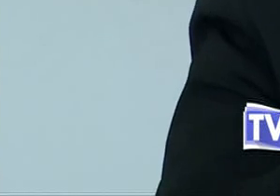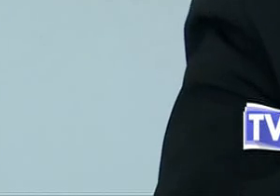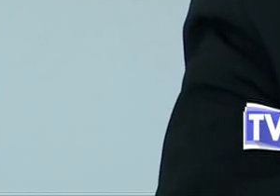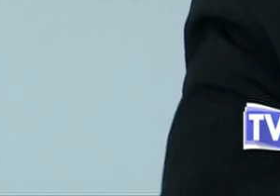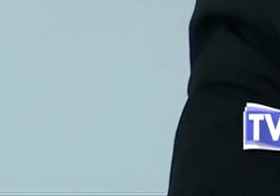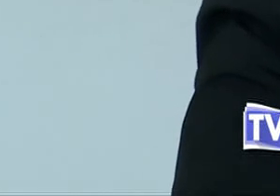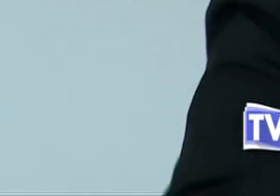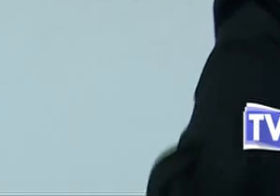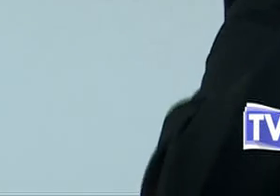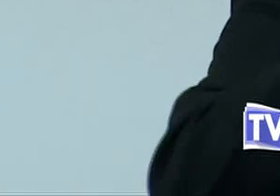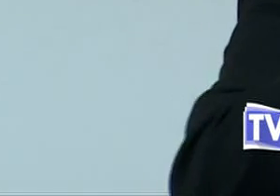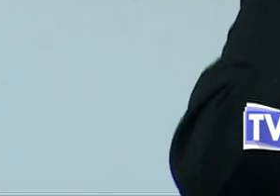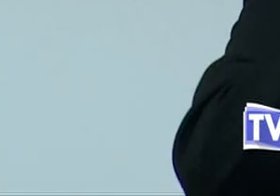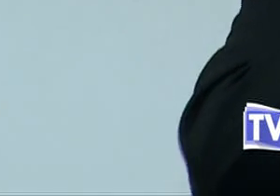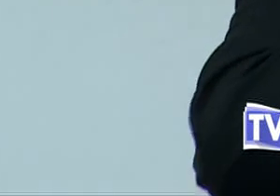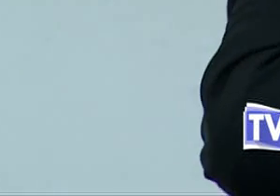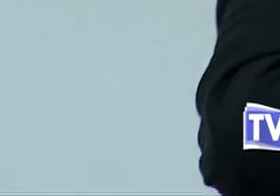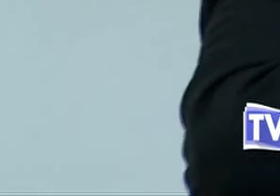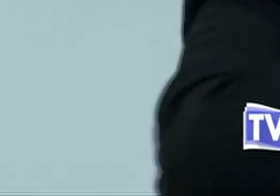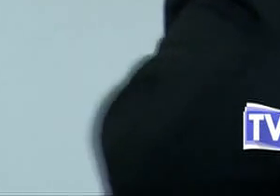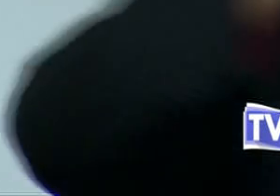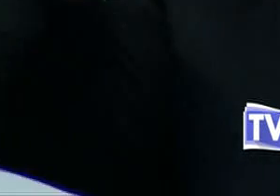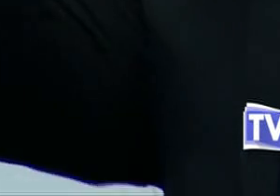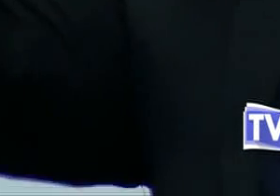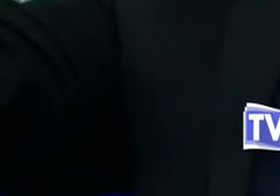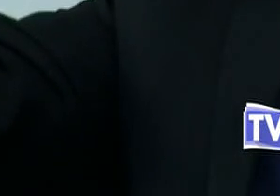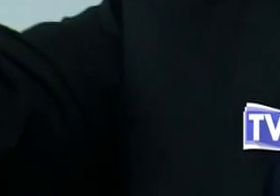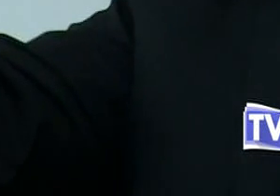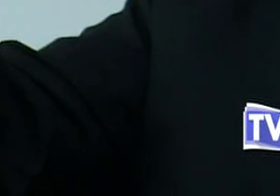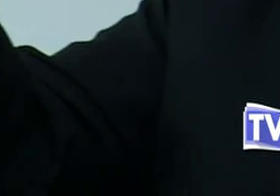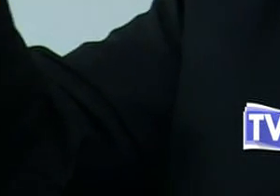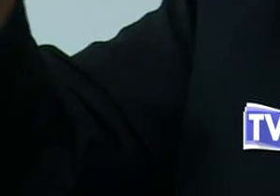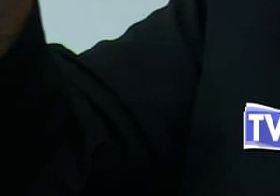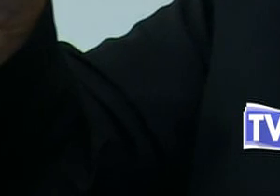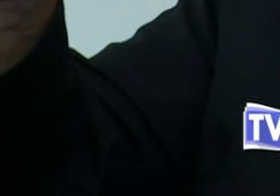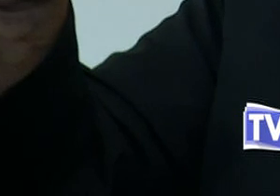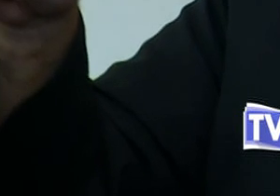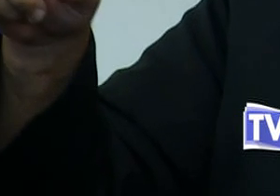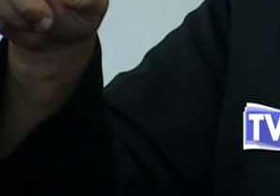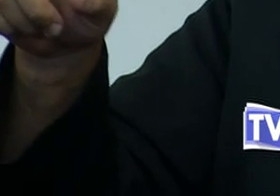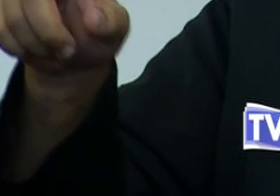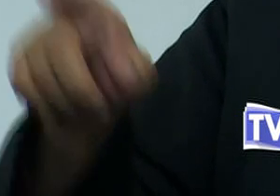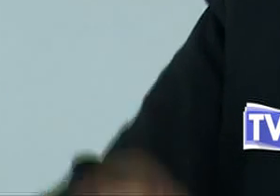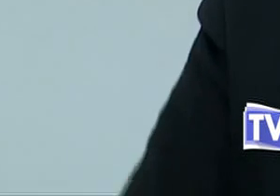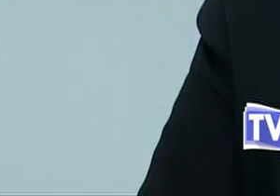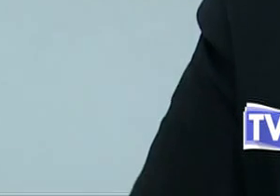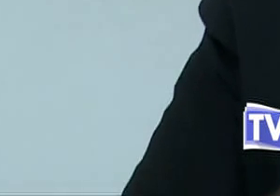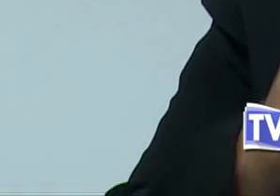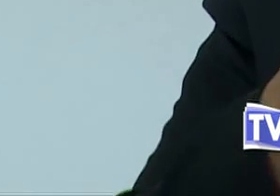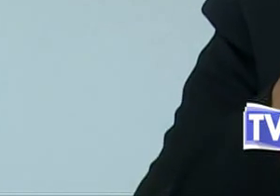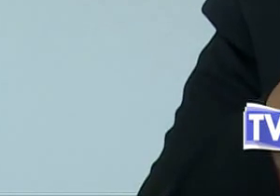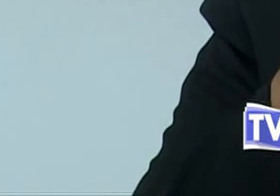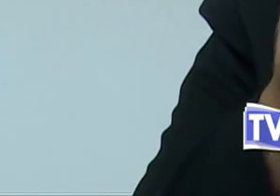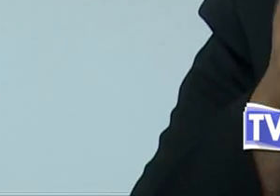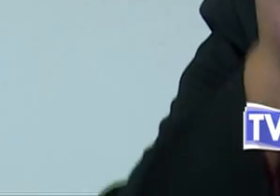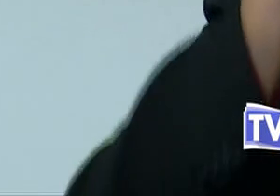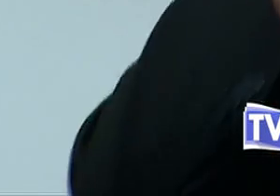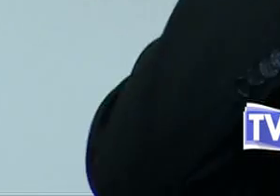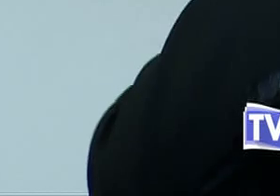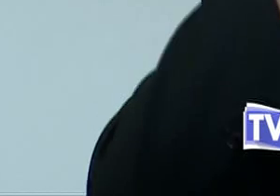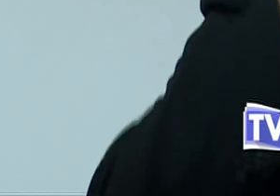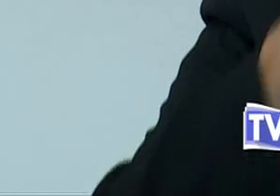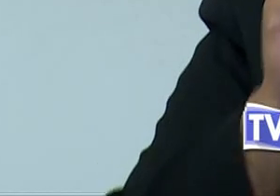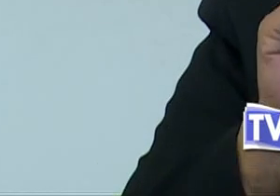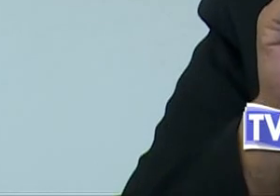querendo saber, é interligado, o sistema do alarme é interligado direto com a guarda municipal? É isso? Direto. É, o que que é? Alarme e